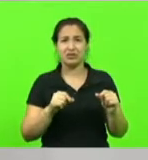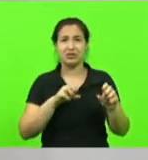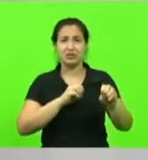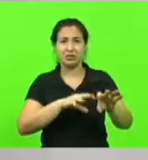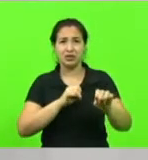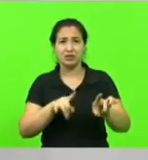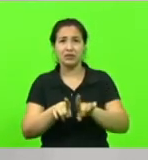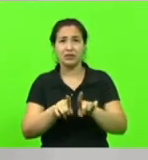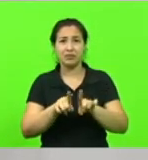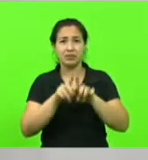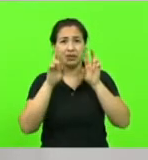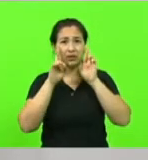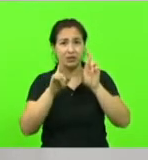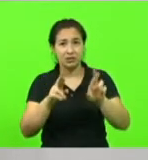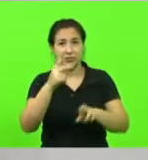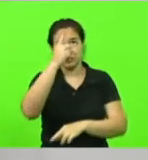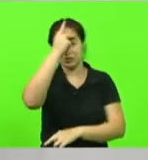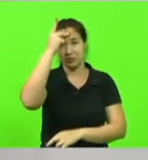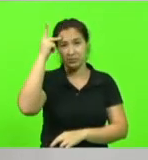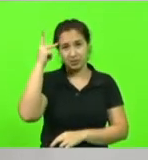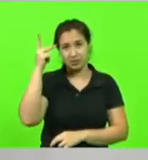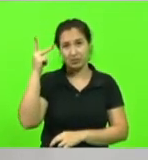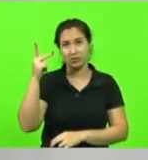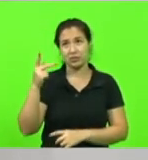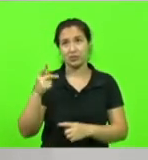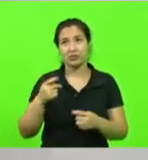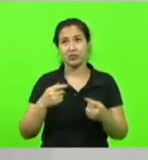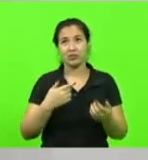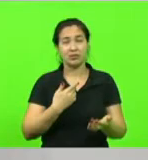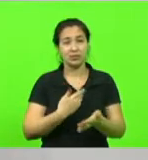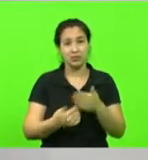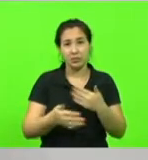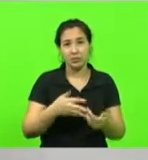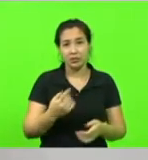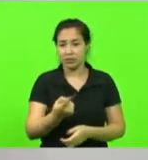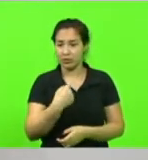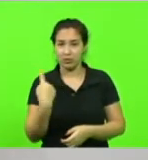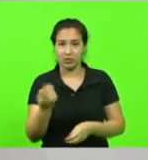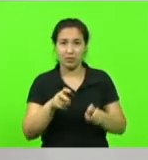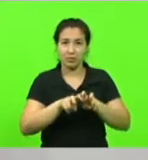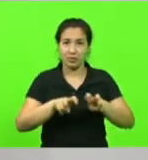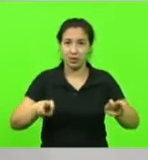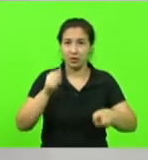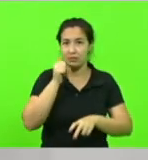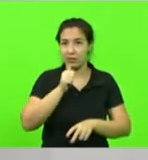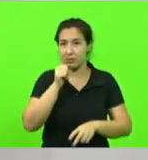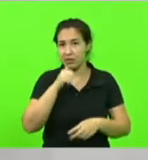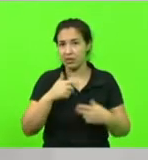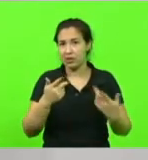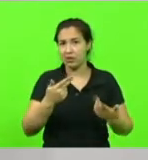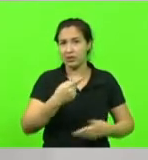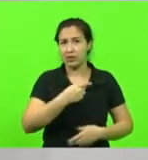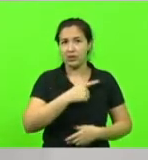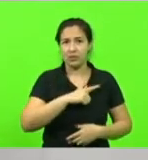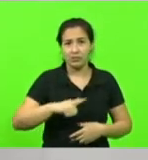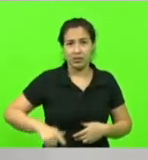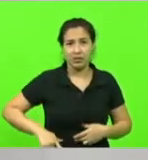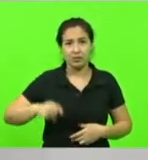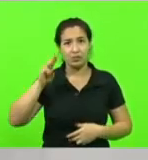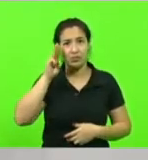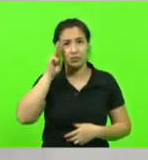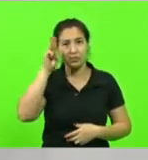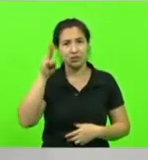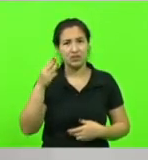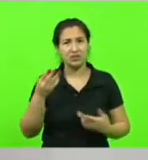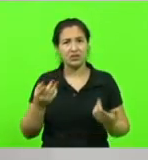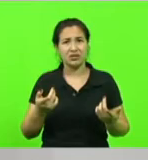pessoas, tratando as demais, seja nós, da bancada feminina, ou o próprio governador, com